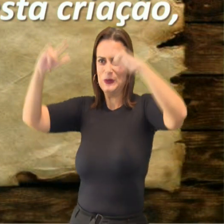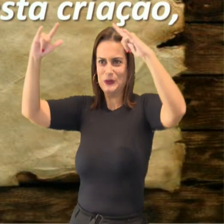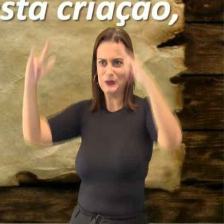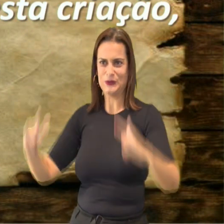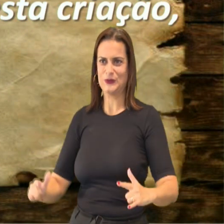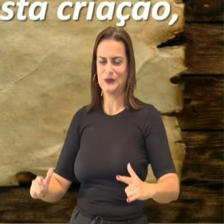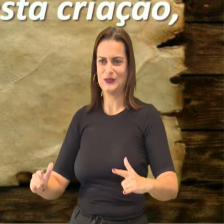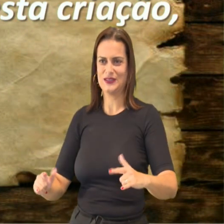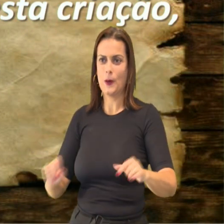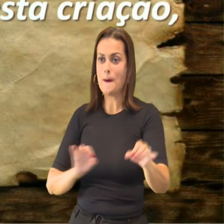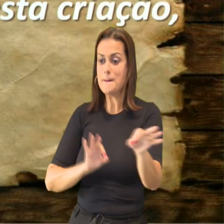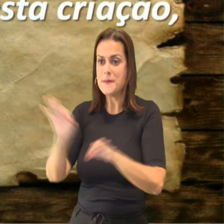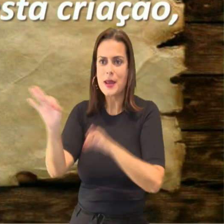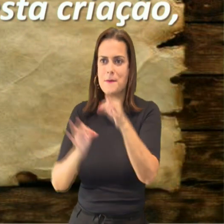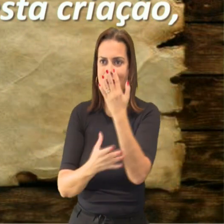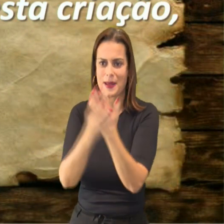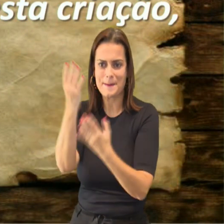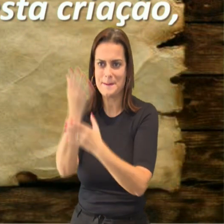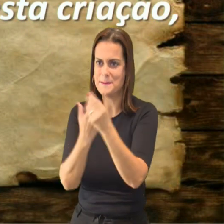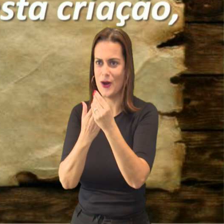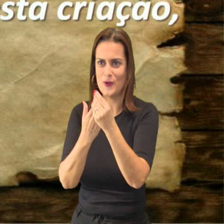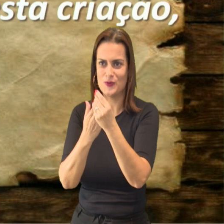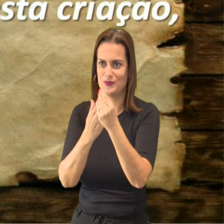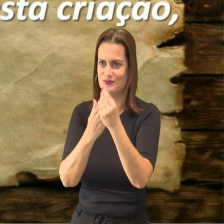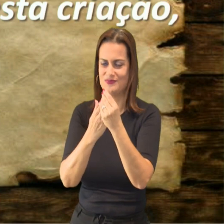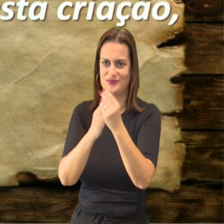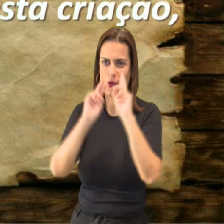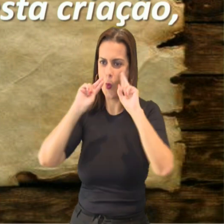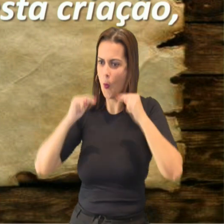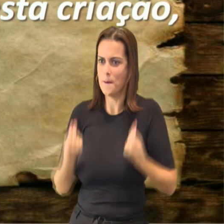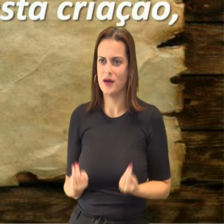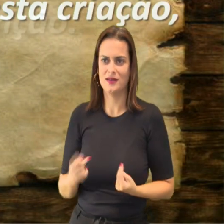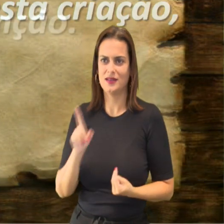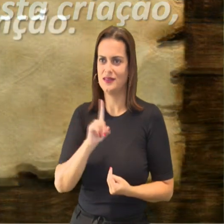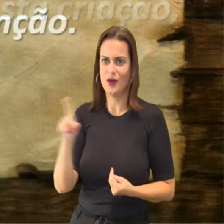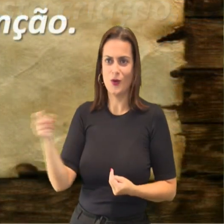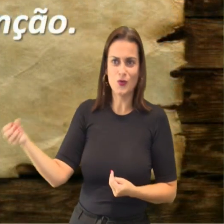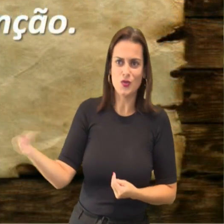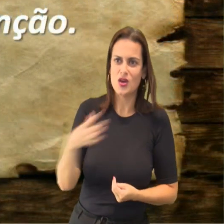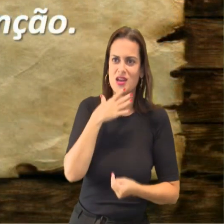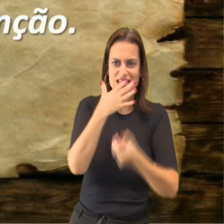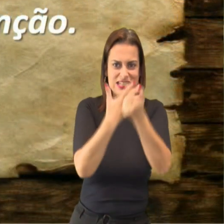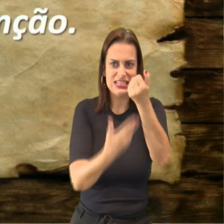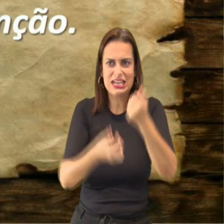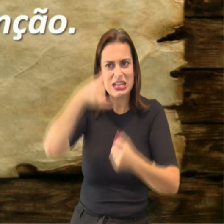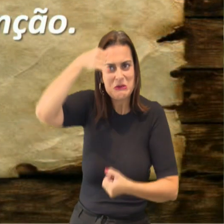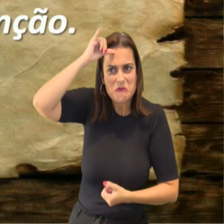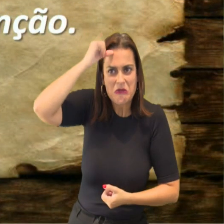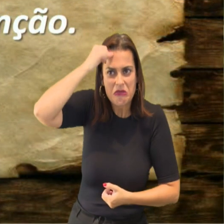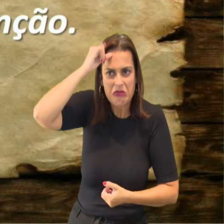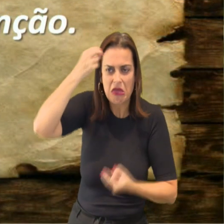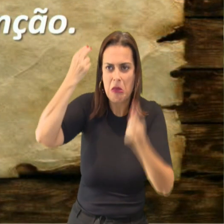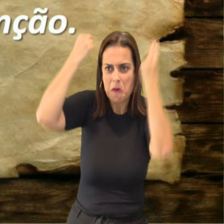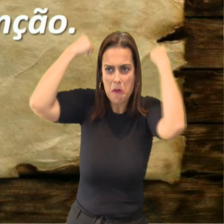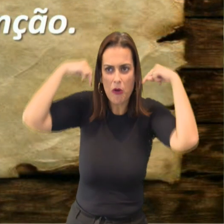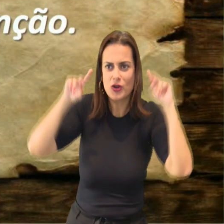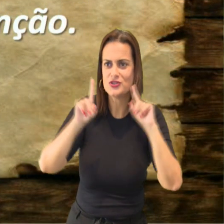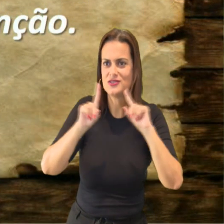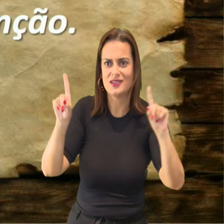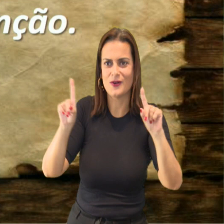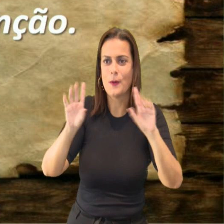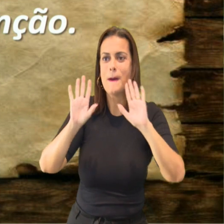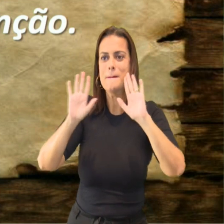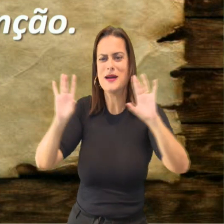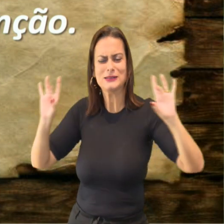por mãos, quer dizer, não desta criação, não por meio de sangue de bodes e de bezerros, mas pelo seu